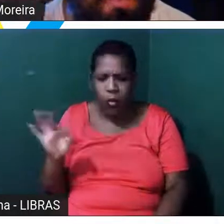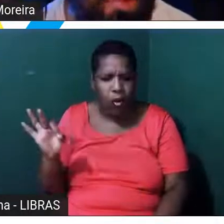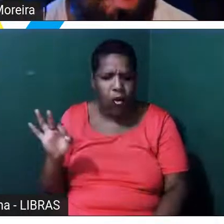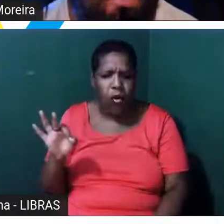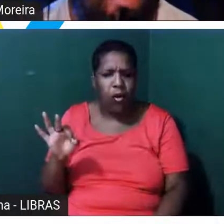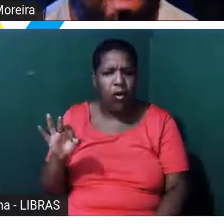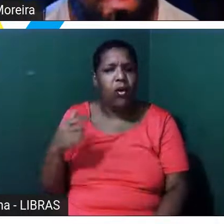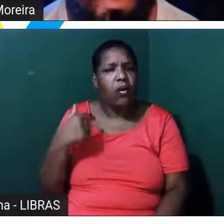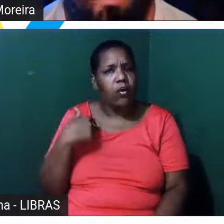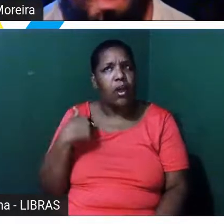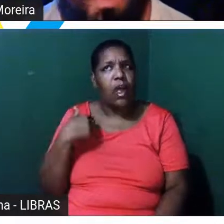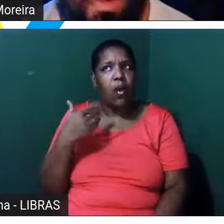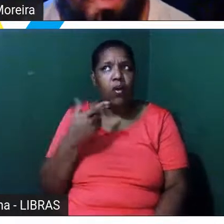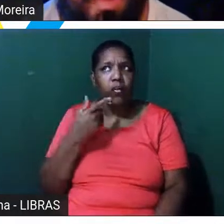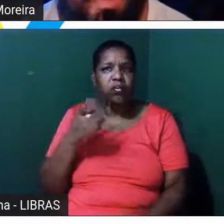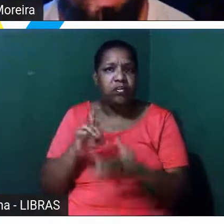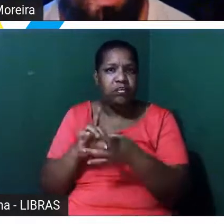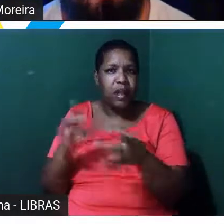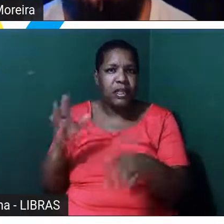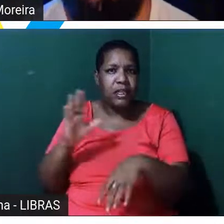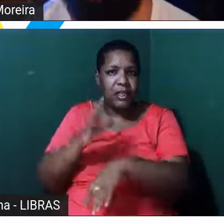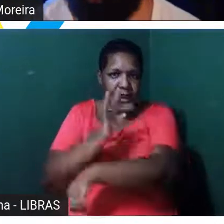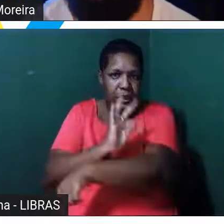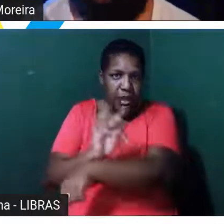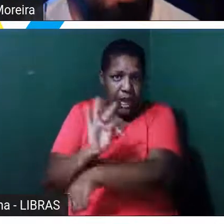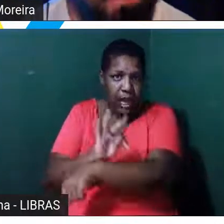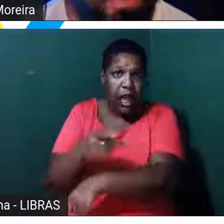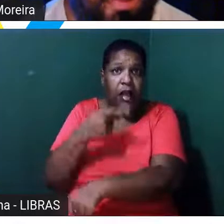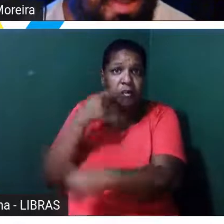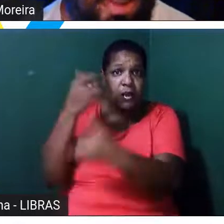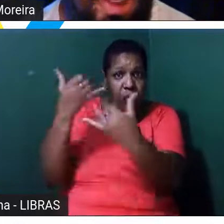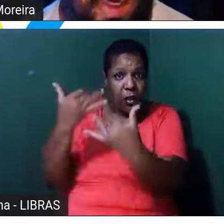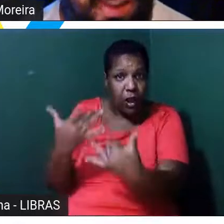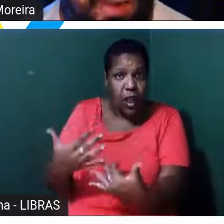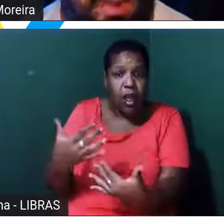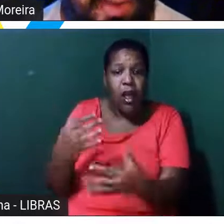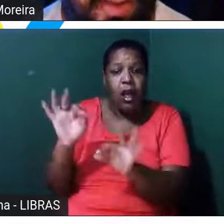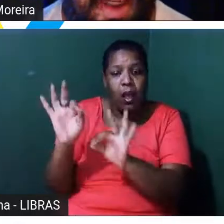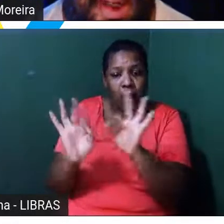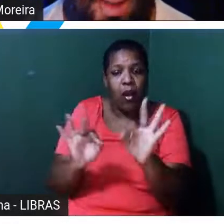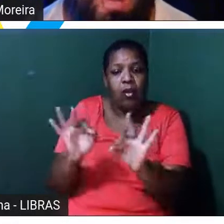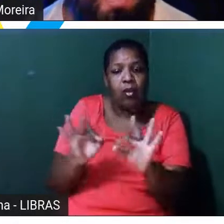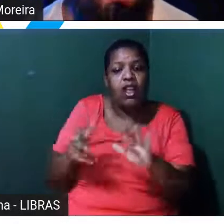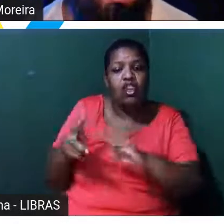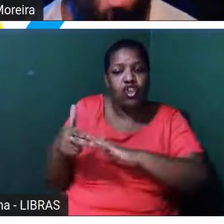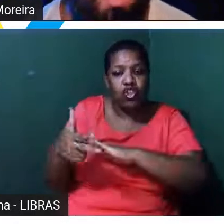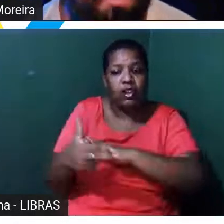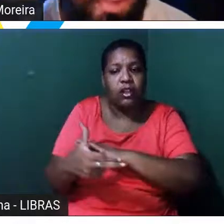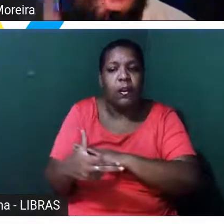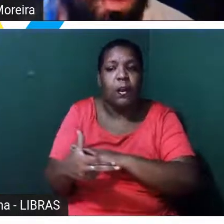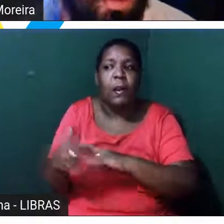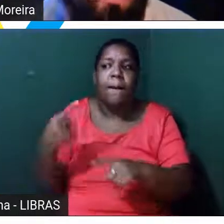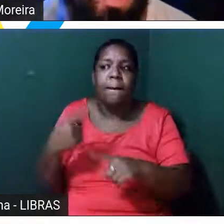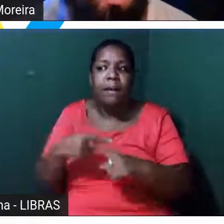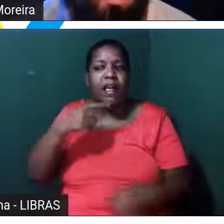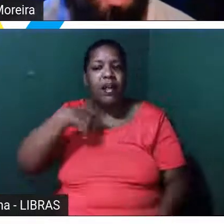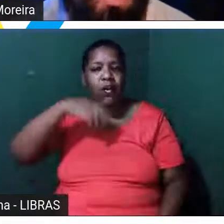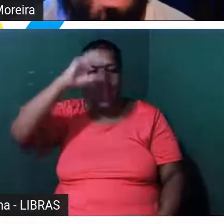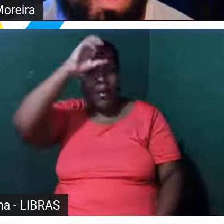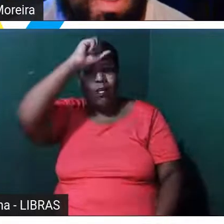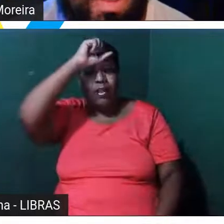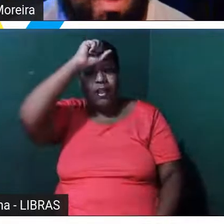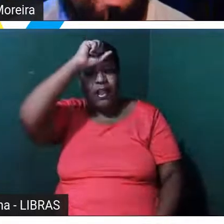abri mão de fazer coisas mais técnicas para falar mais sobre né a edição esse até porque eu aprendi